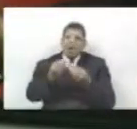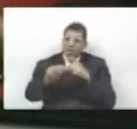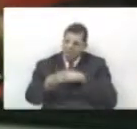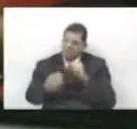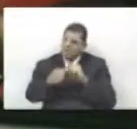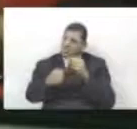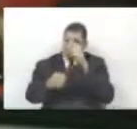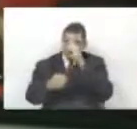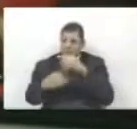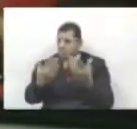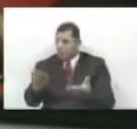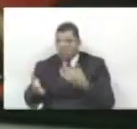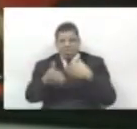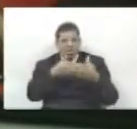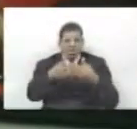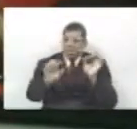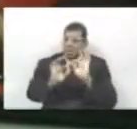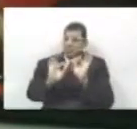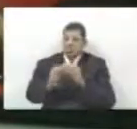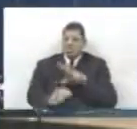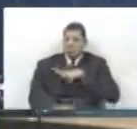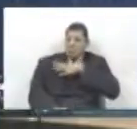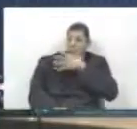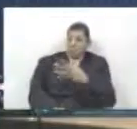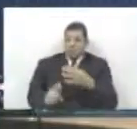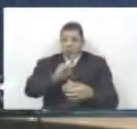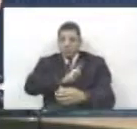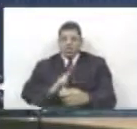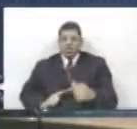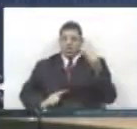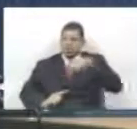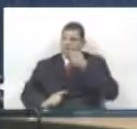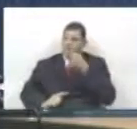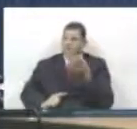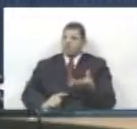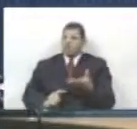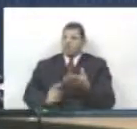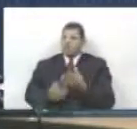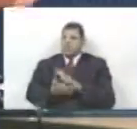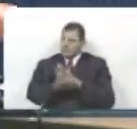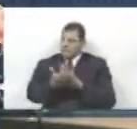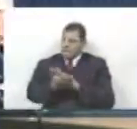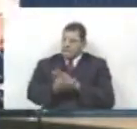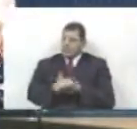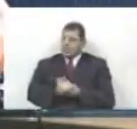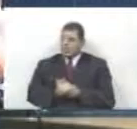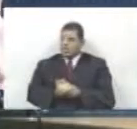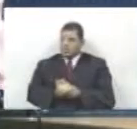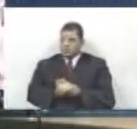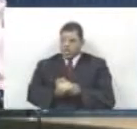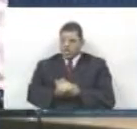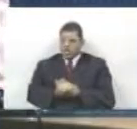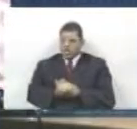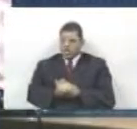agora não é qualquer um que tem coragem como governador de vir aqui falar isso parece até um discurso de oposição